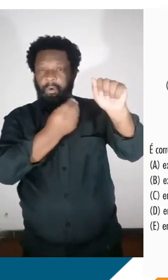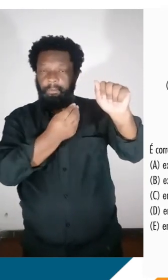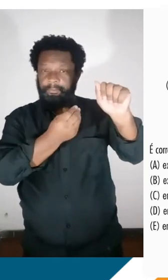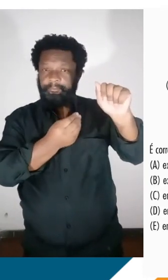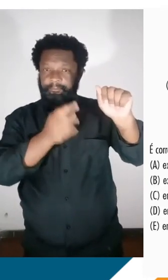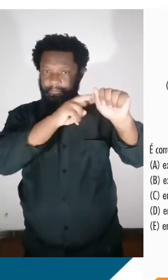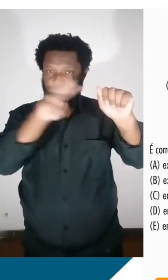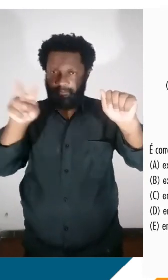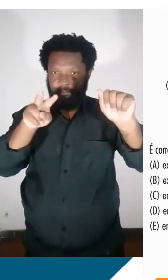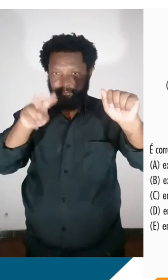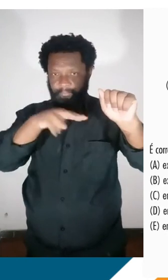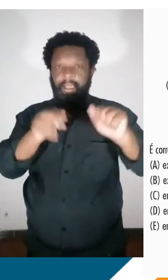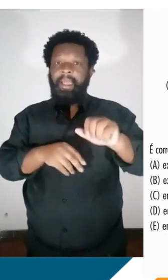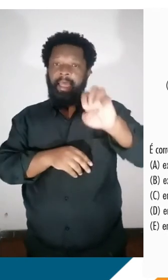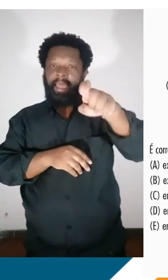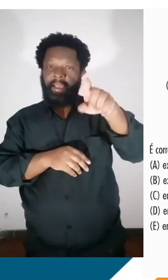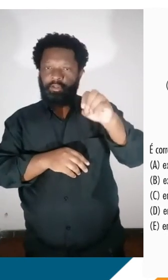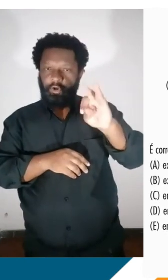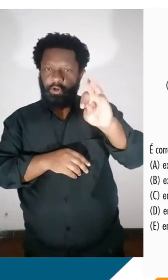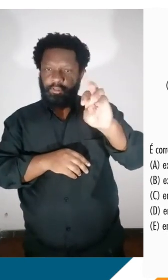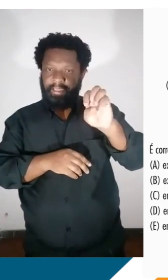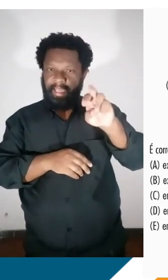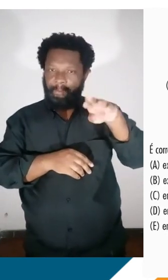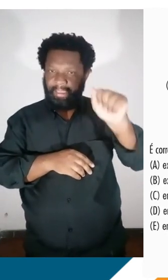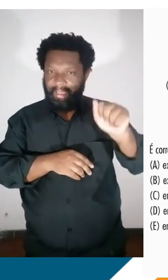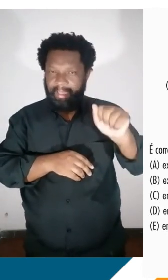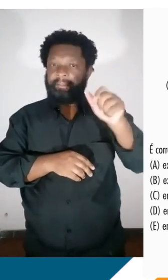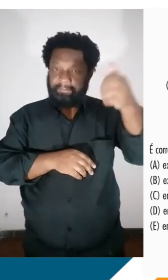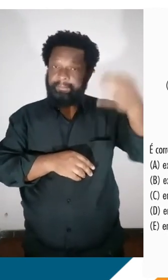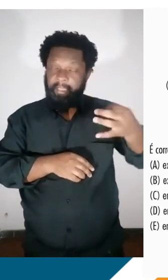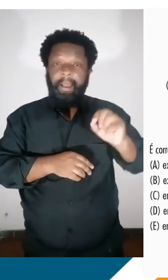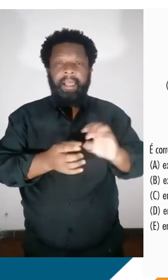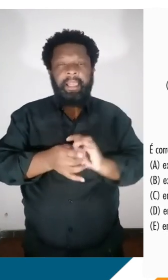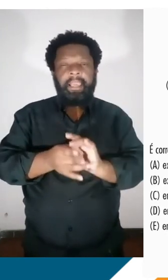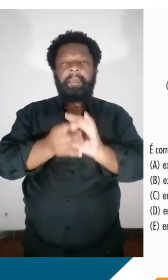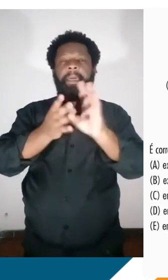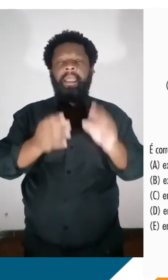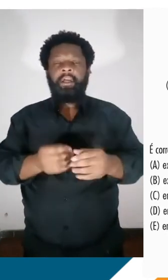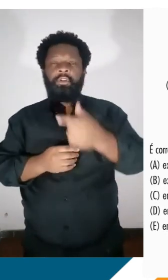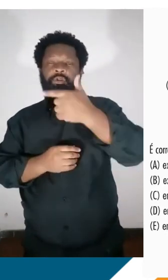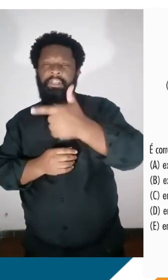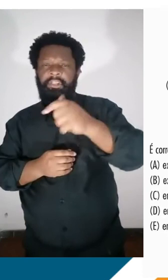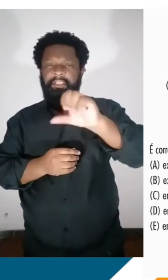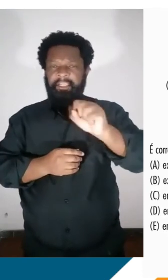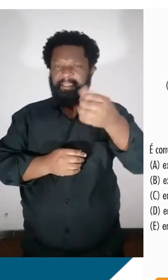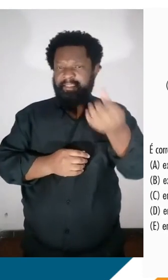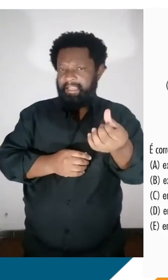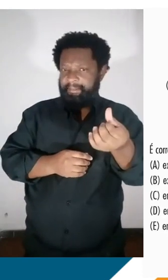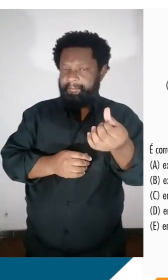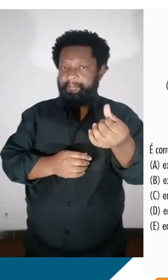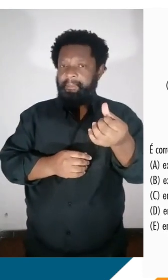reação é exotérmica, beleza, liberando 286 kJ por mol de oxigênio